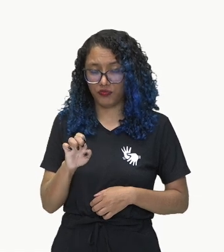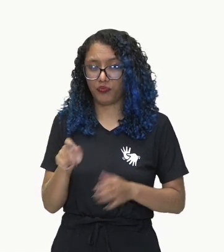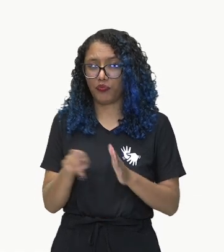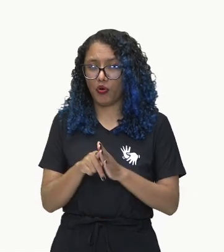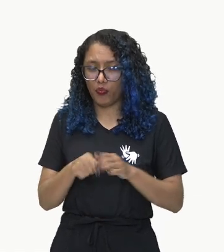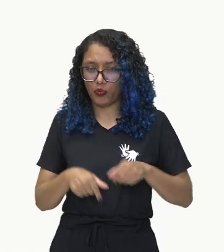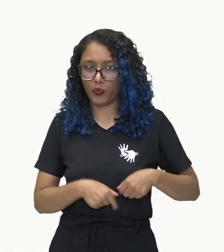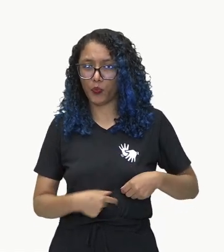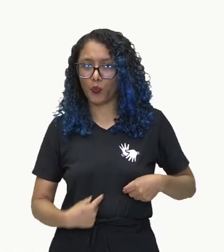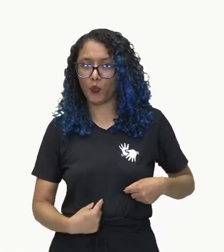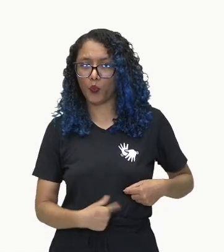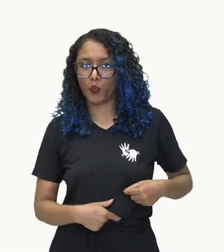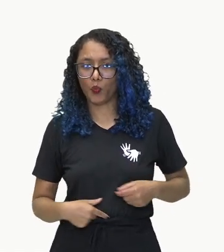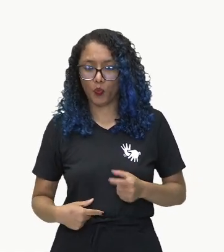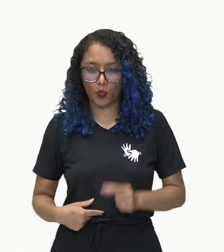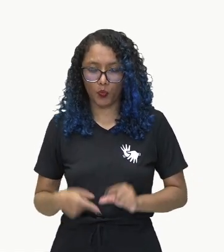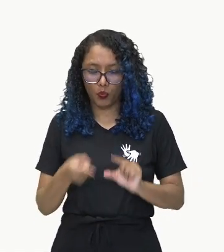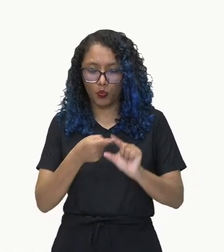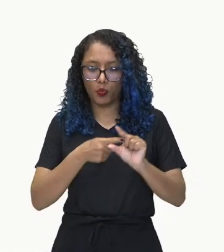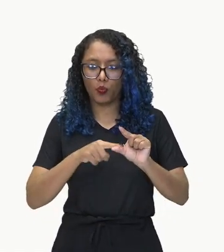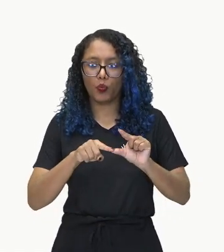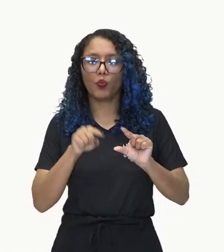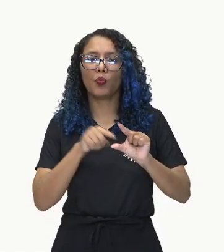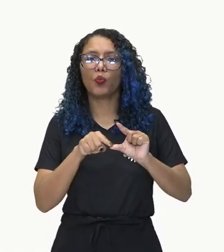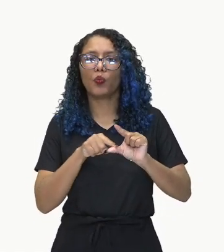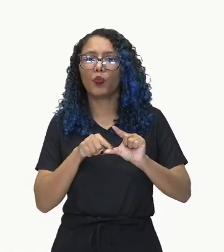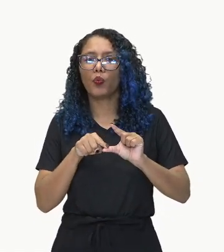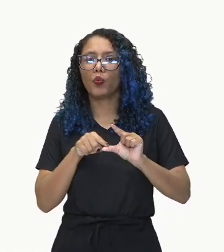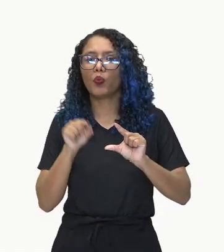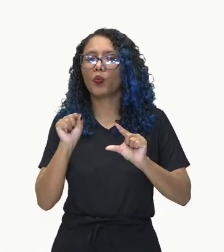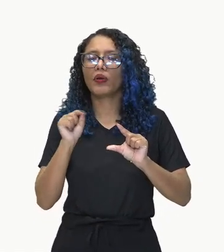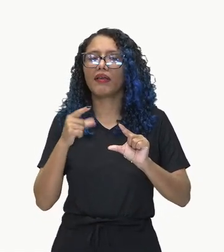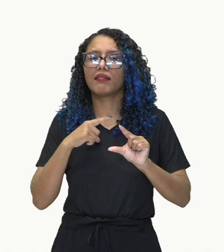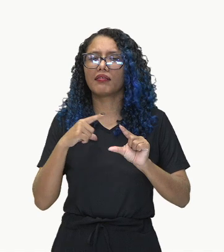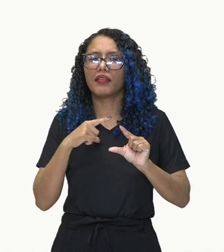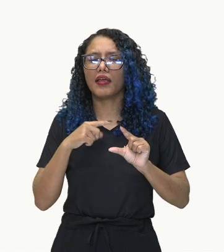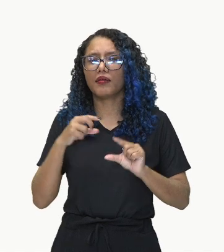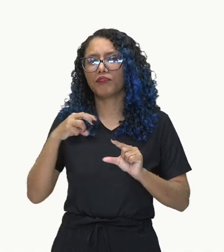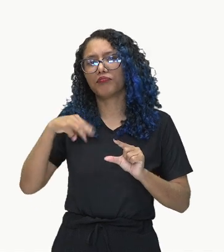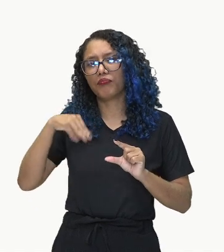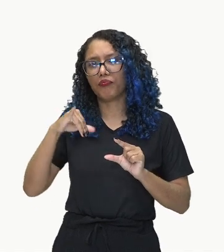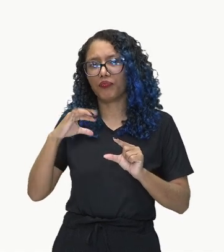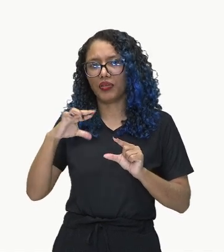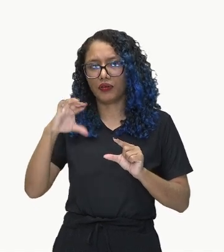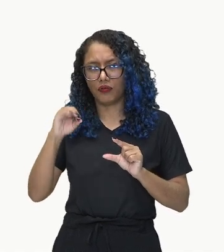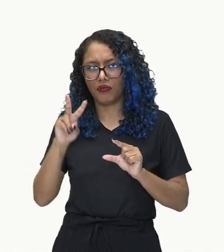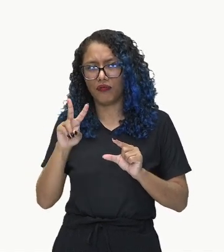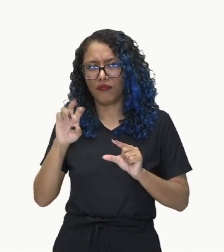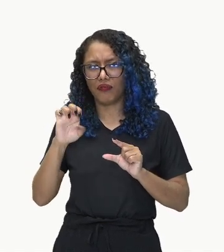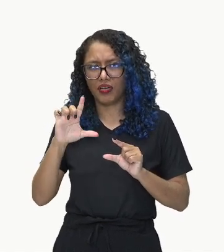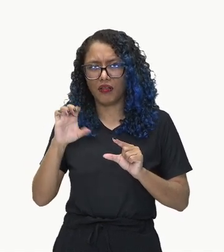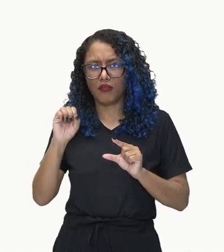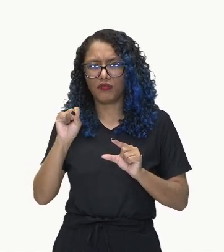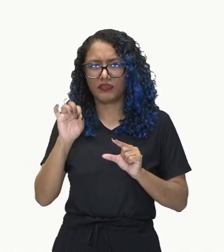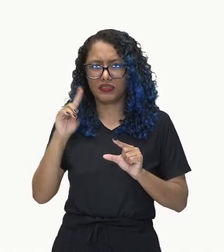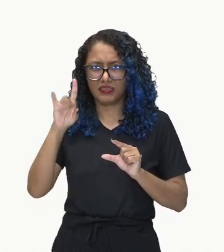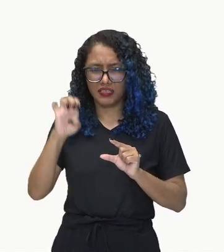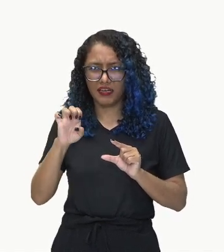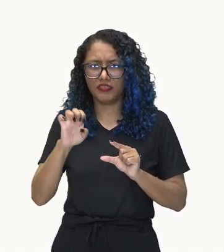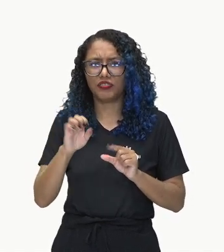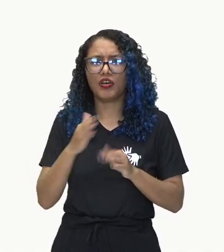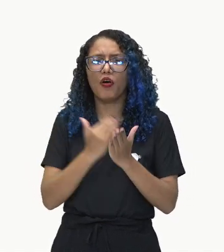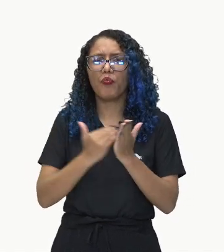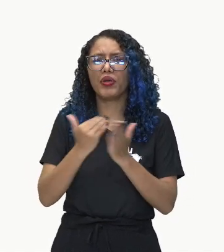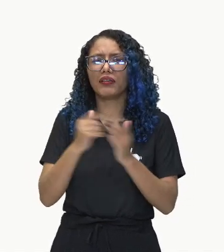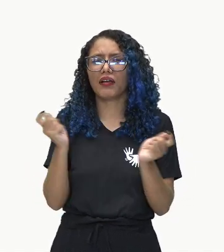têm vilosidades, microvilosidades, que aumentam a área de absorção e os